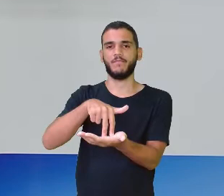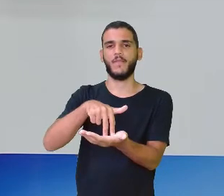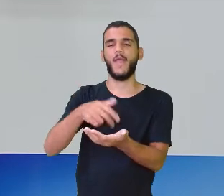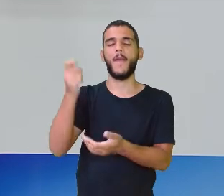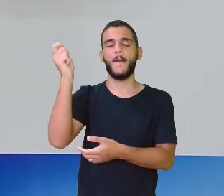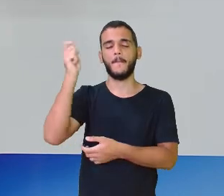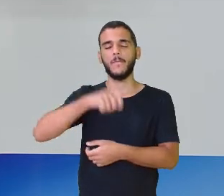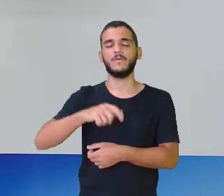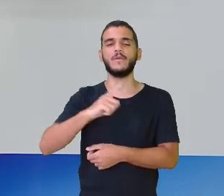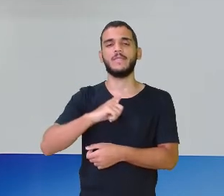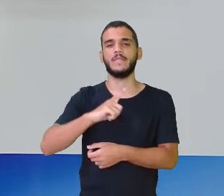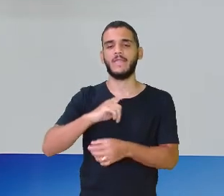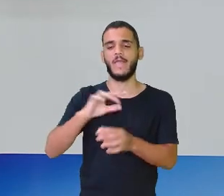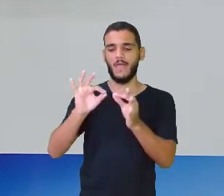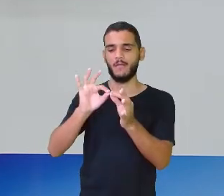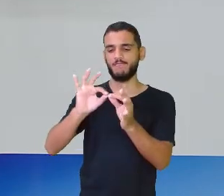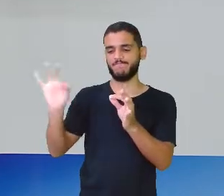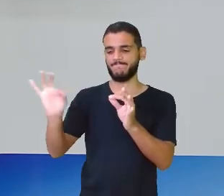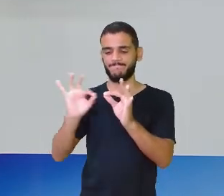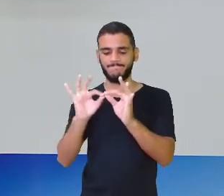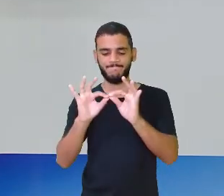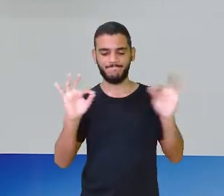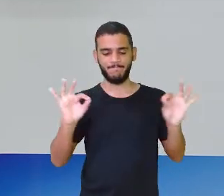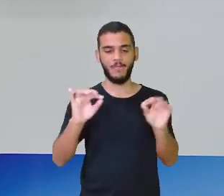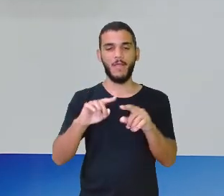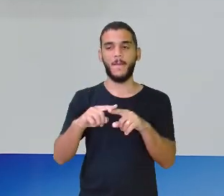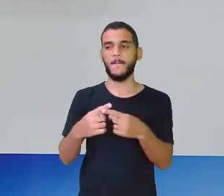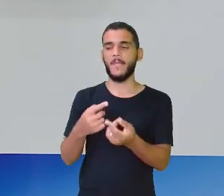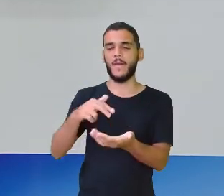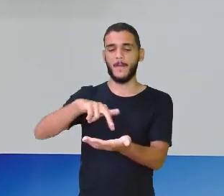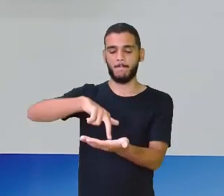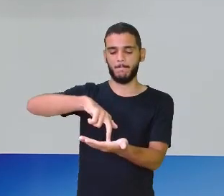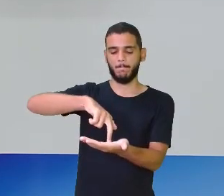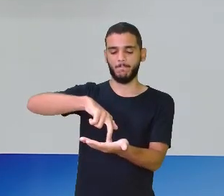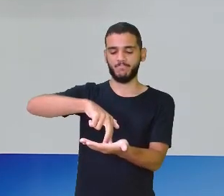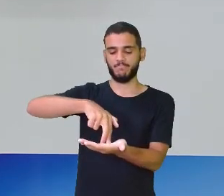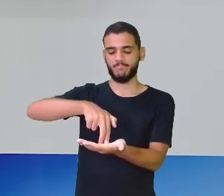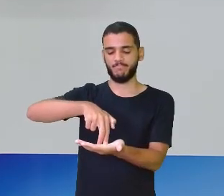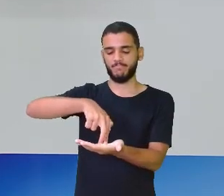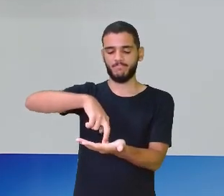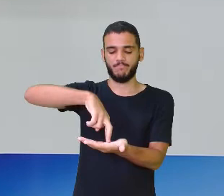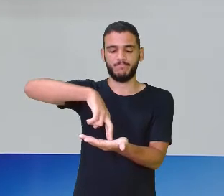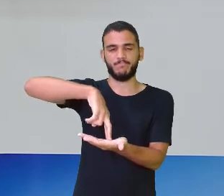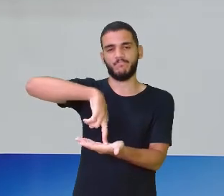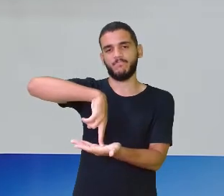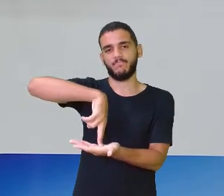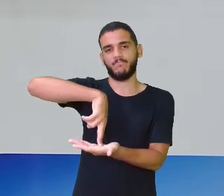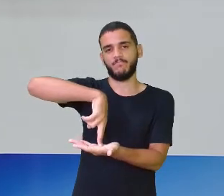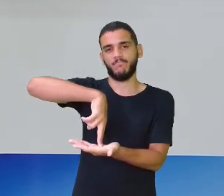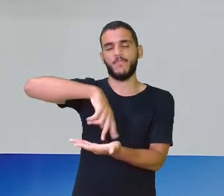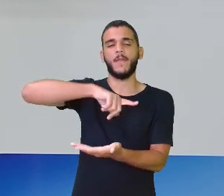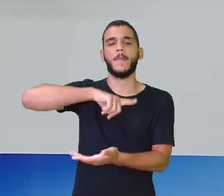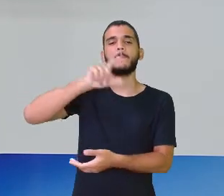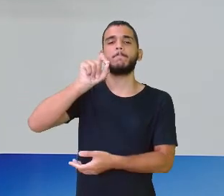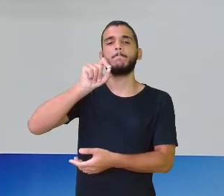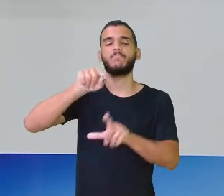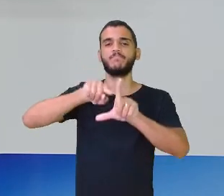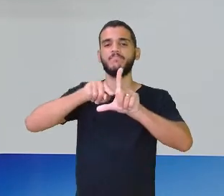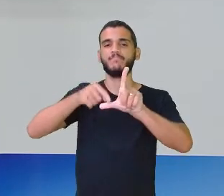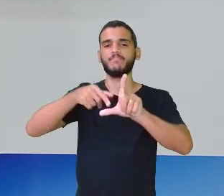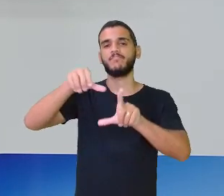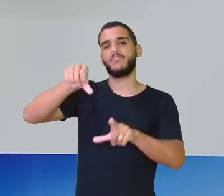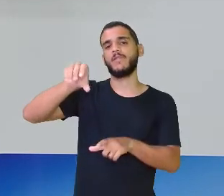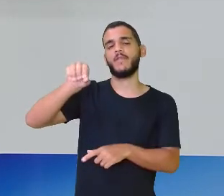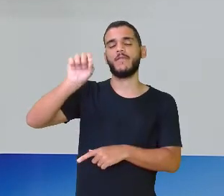e outra aqui. A partir do momento que eu faço essa volta, eu tenho um ângulo reto de